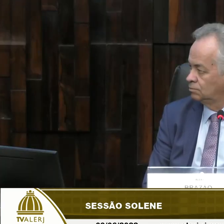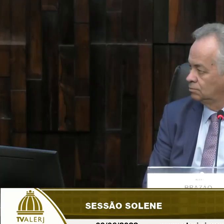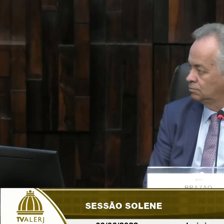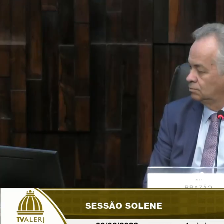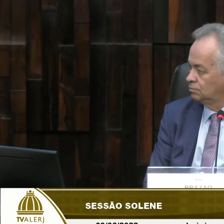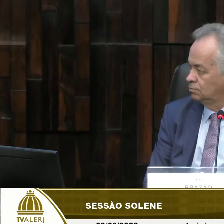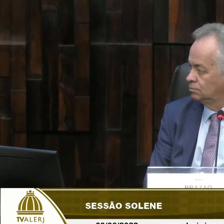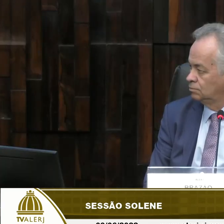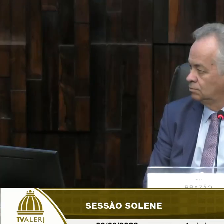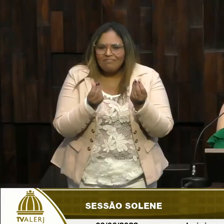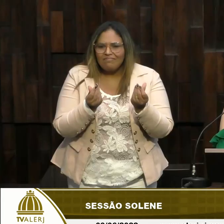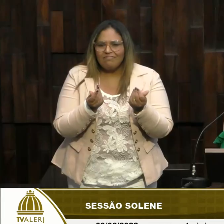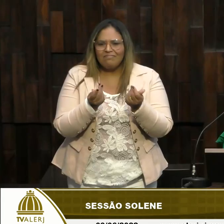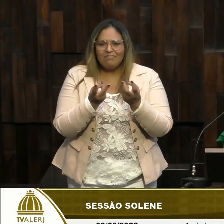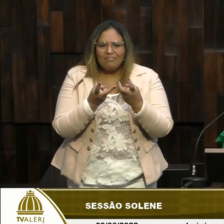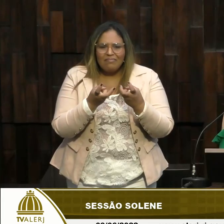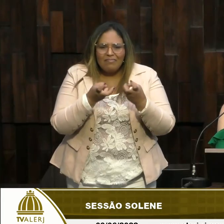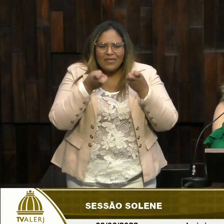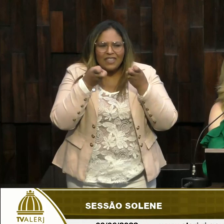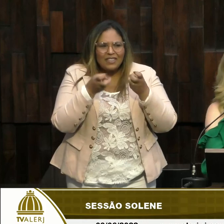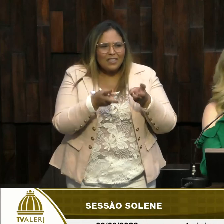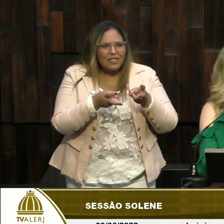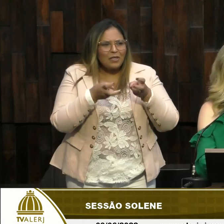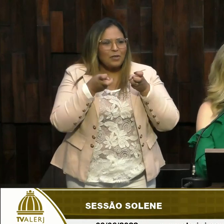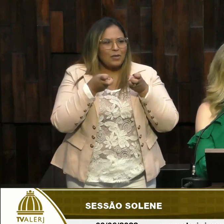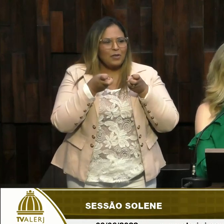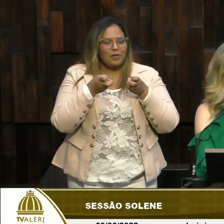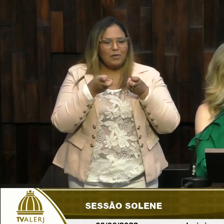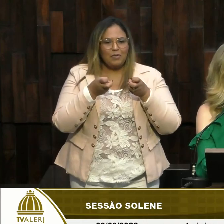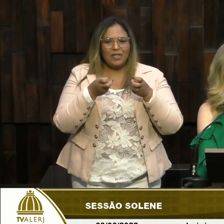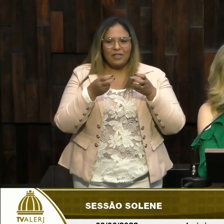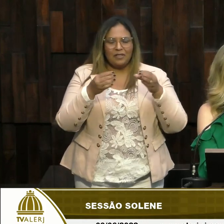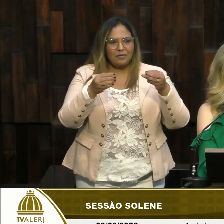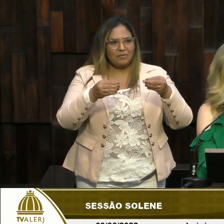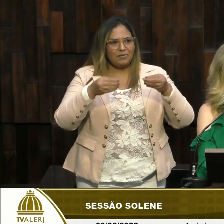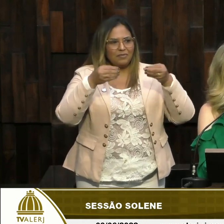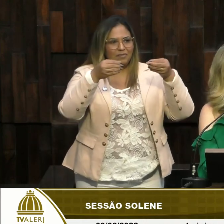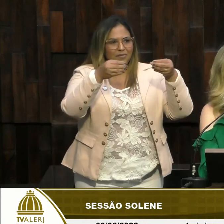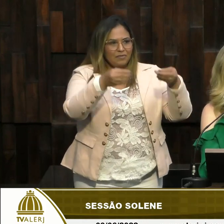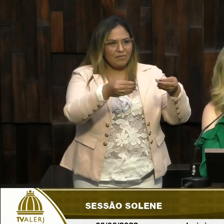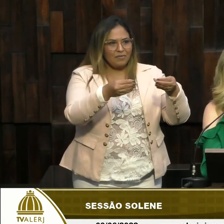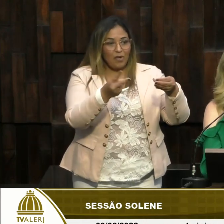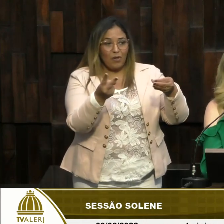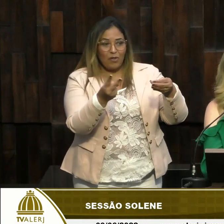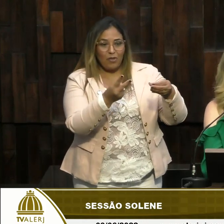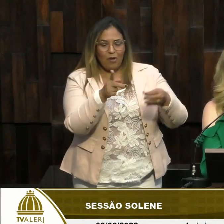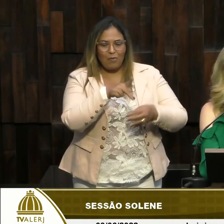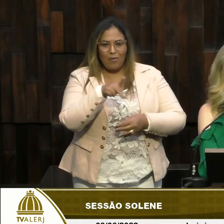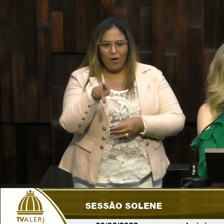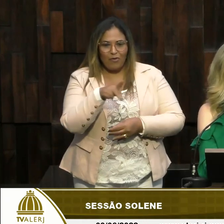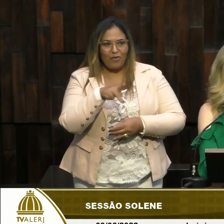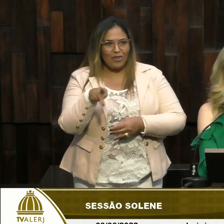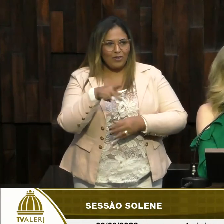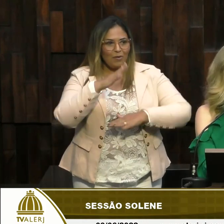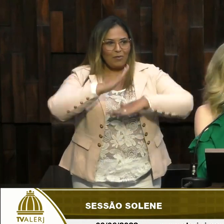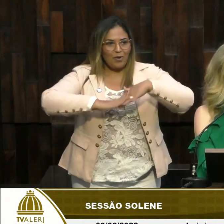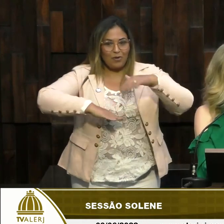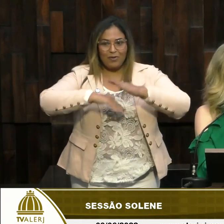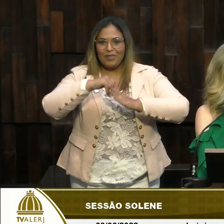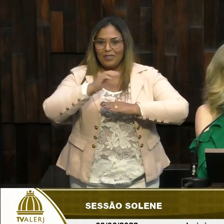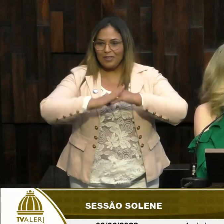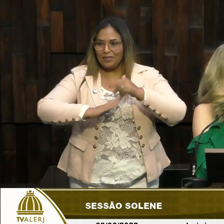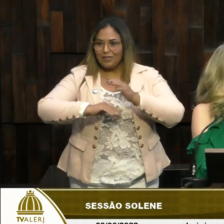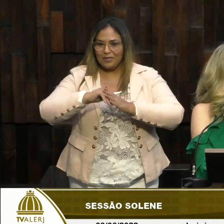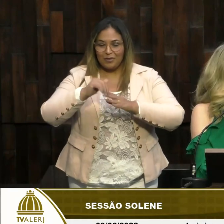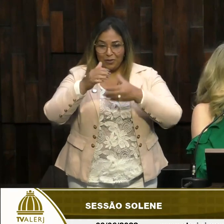sensibilidade de reconhecer e conferir uma moção a dois professores de curso ou